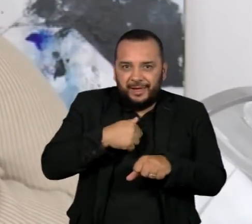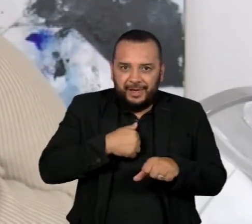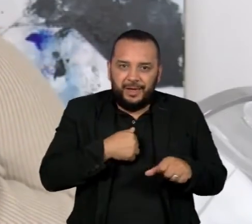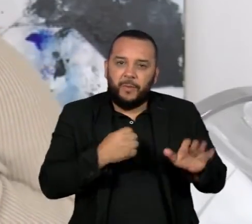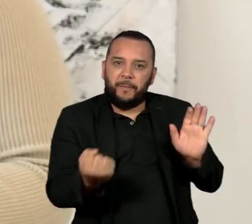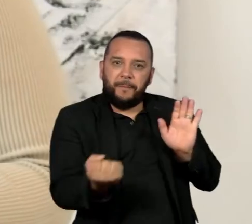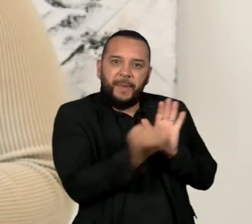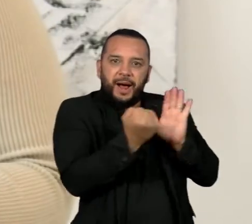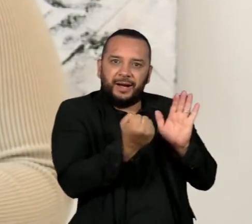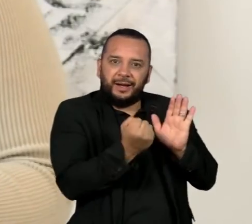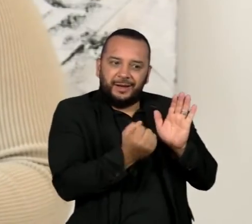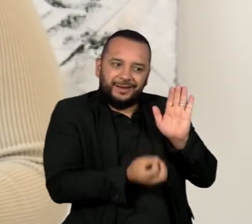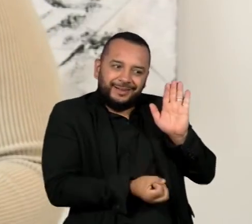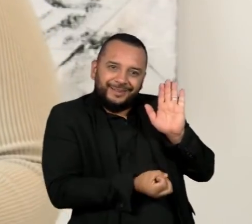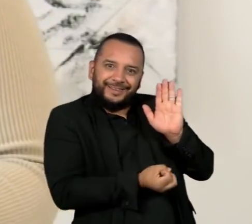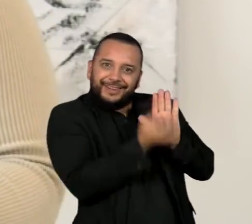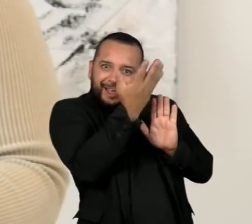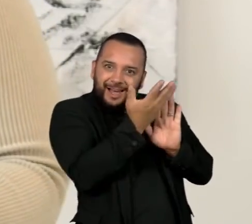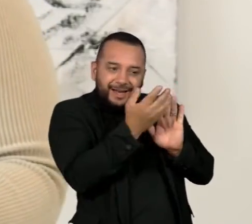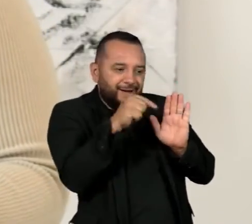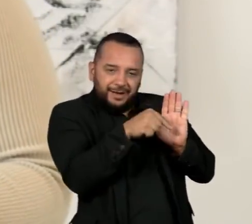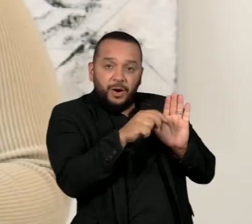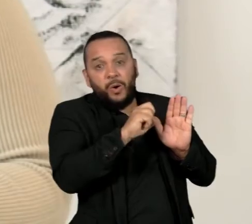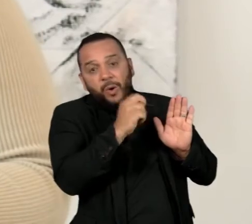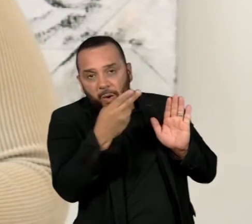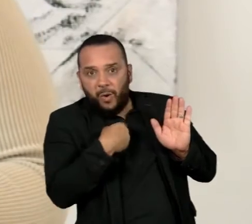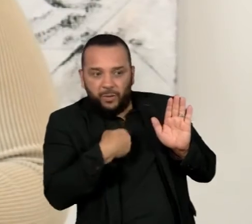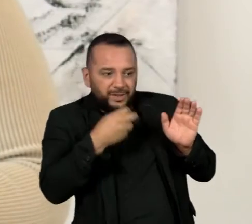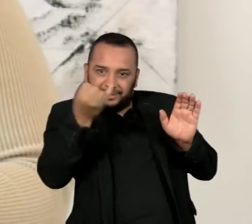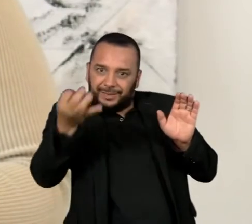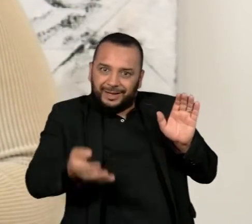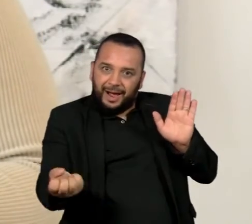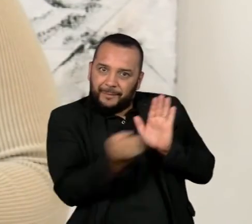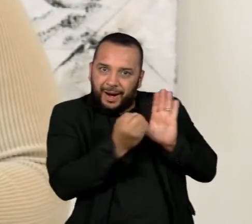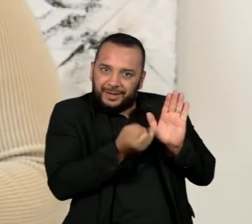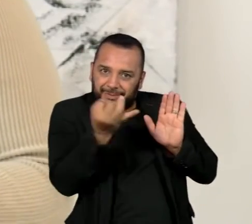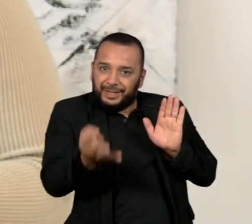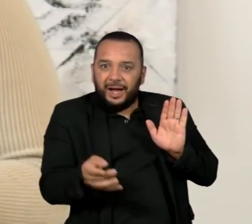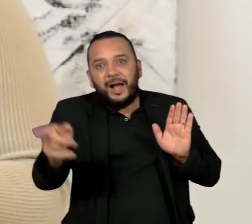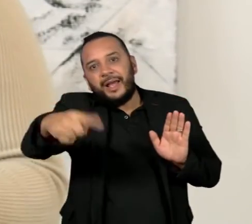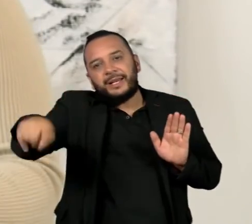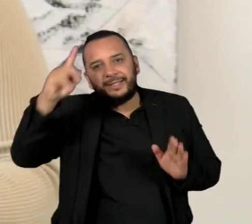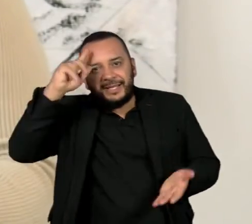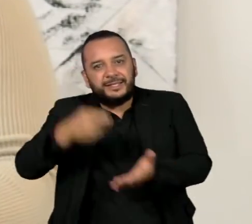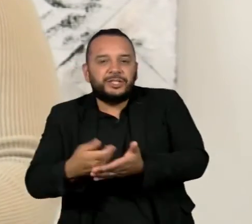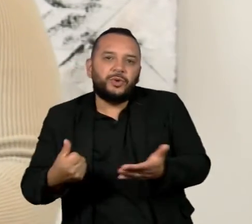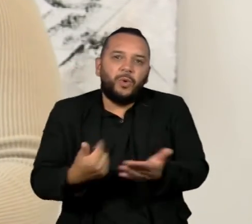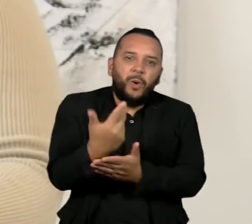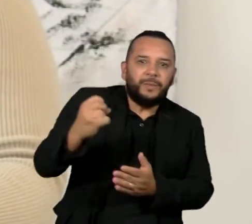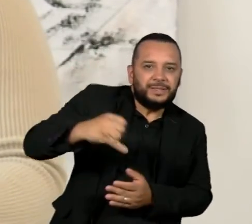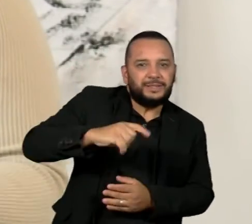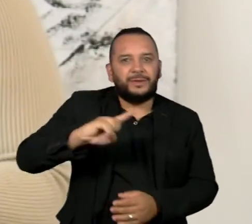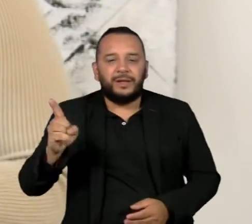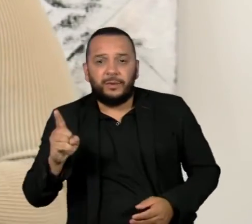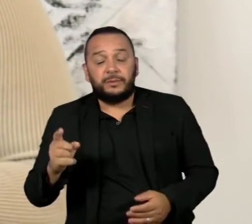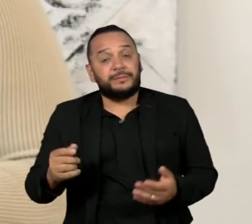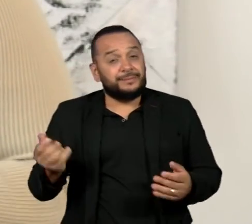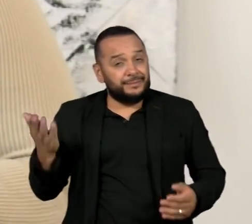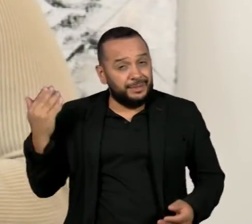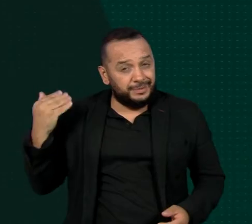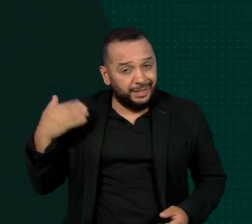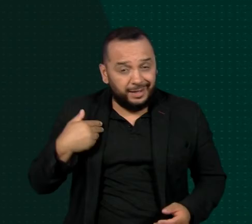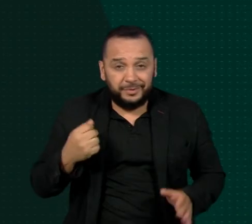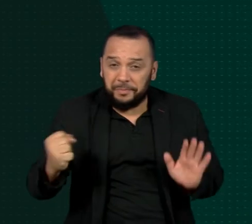se compra ou não. Eu acho que foi uma evolução. Quando eu comecei, eu acho que as marcas ficavam muito assim, com o pé atrás em relação ao